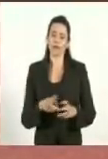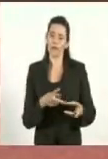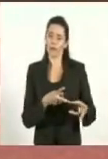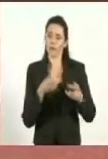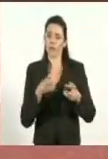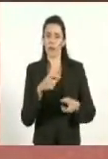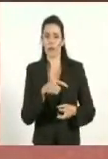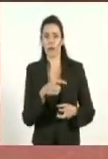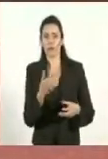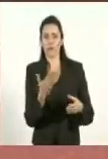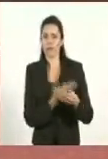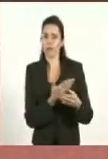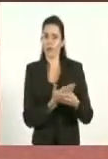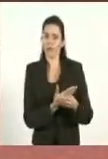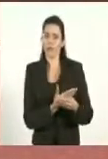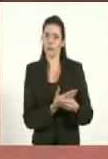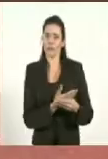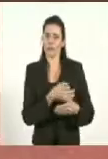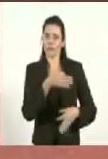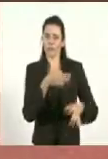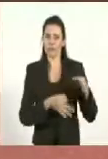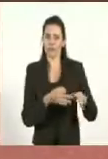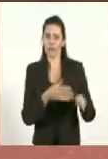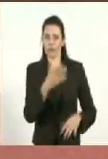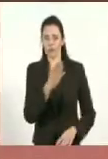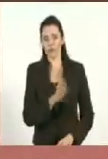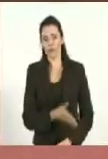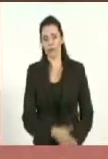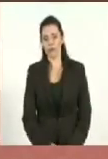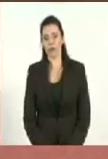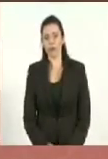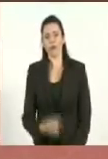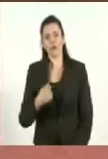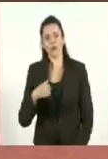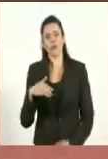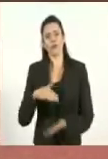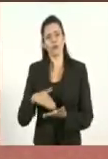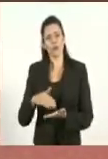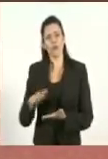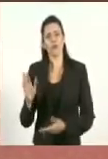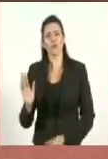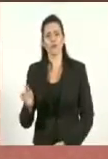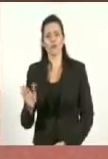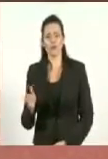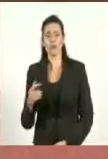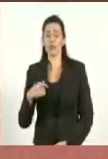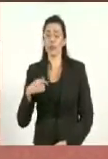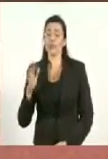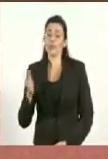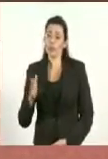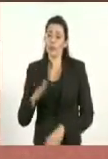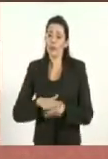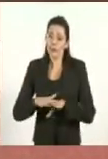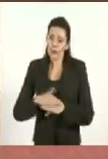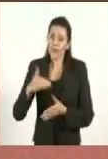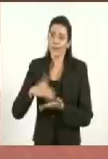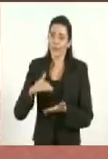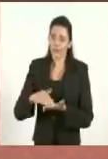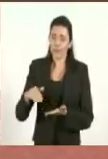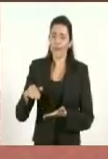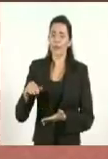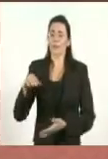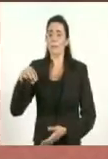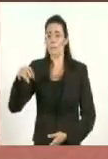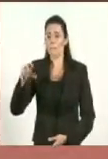o secretário Marcelo Tavares, e na ocasião estavam presentes os representantes do sindicato, da